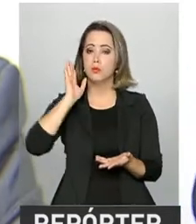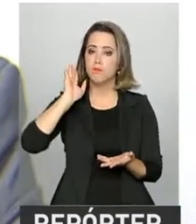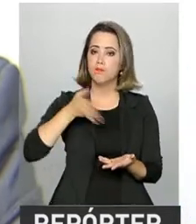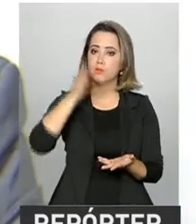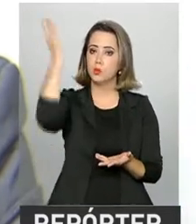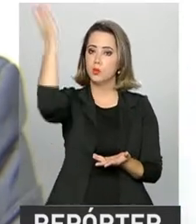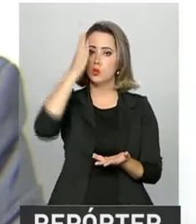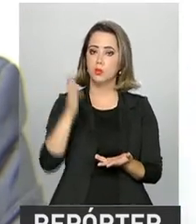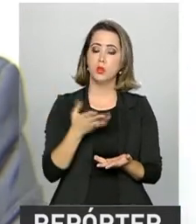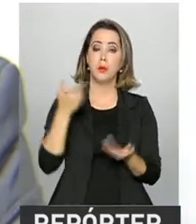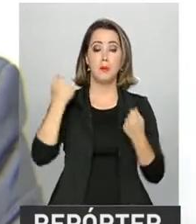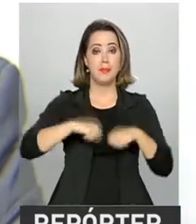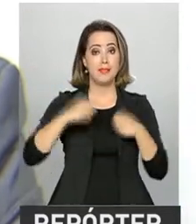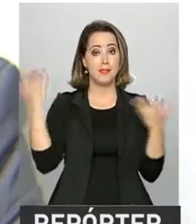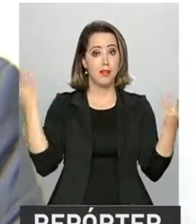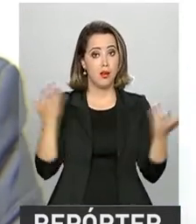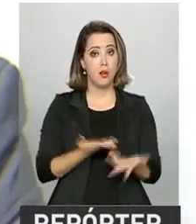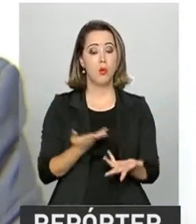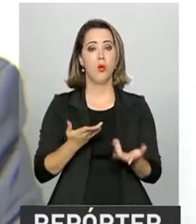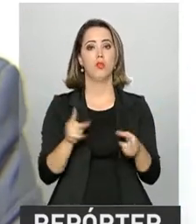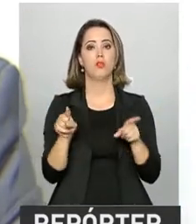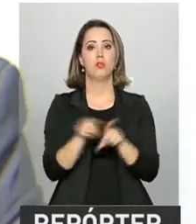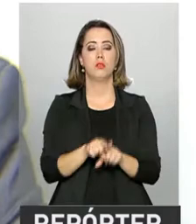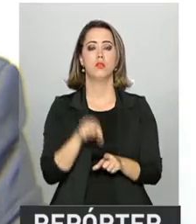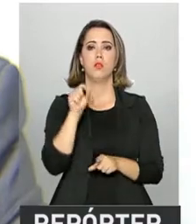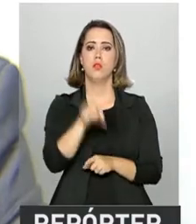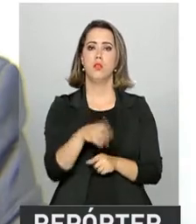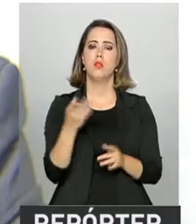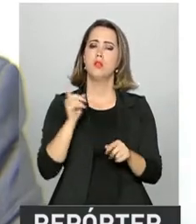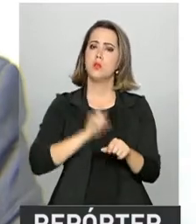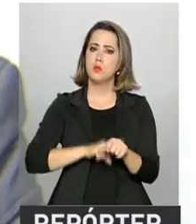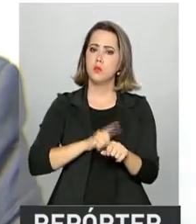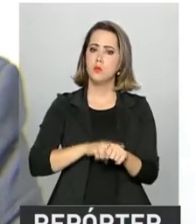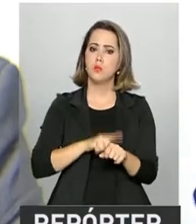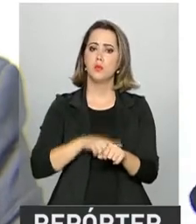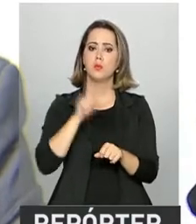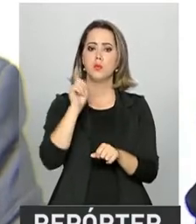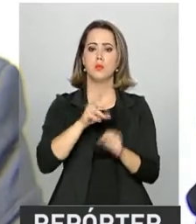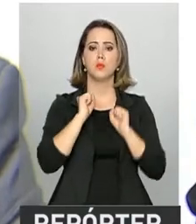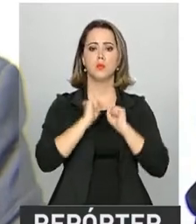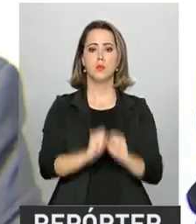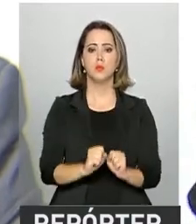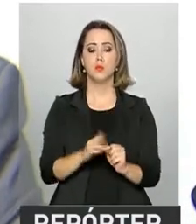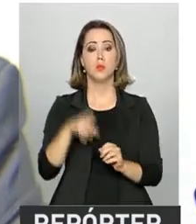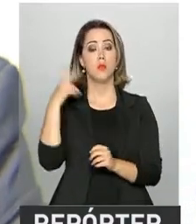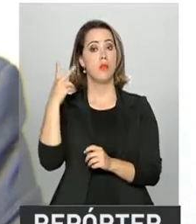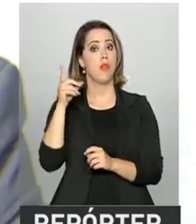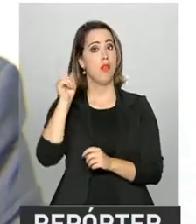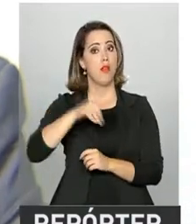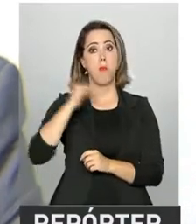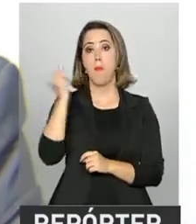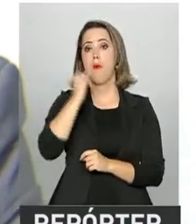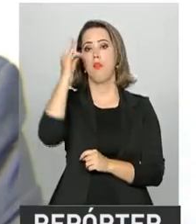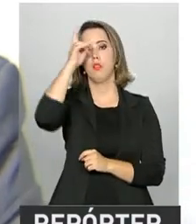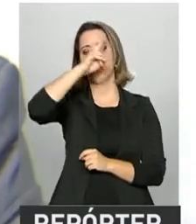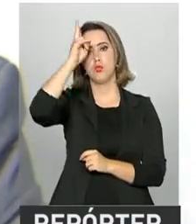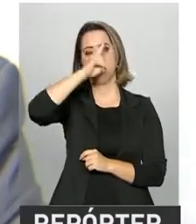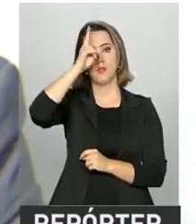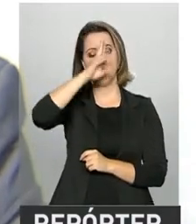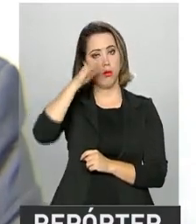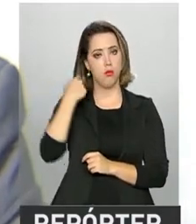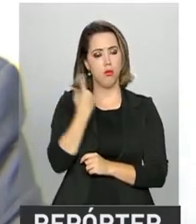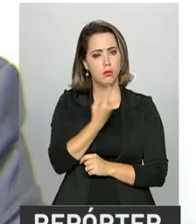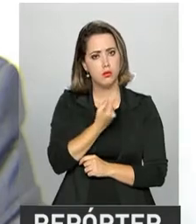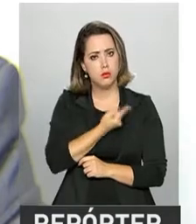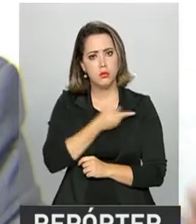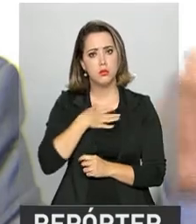país imediatista, mas que também tem pressa, esse momento pode ser considerado um momento histórico, porque nós vamos